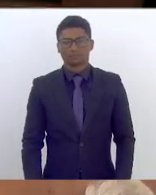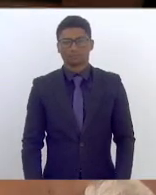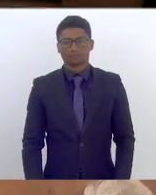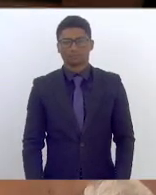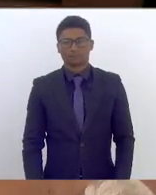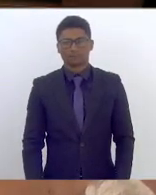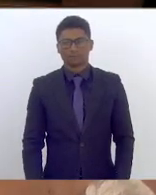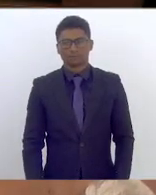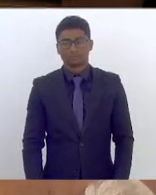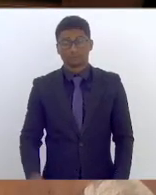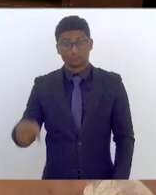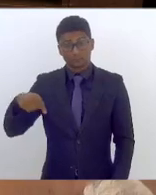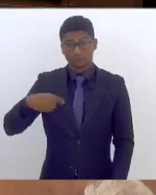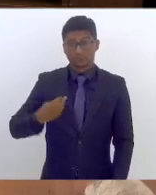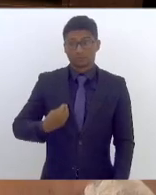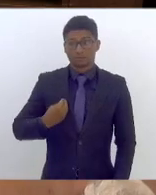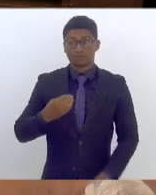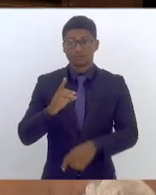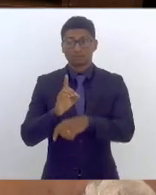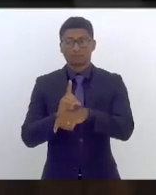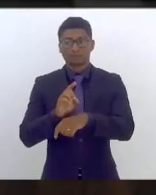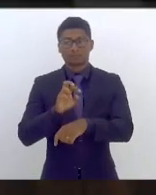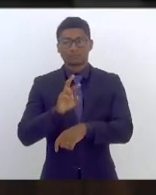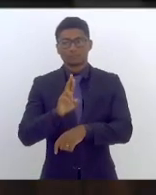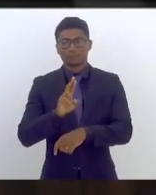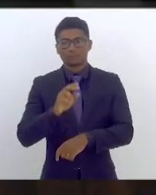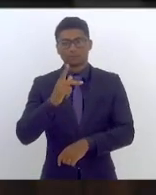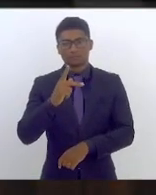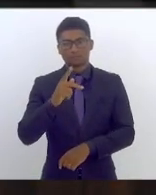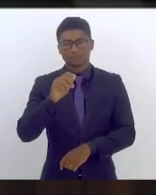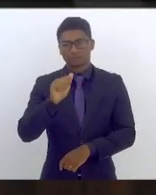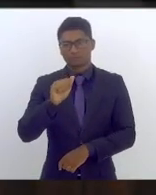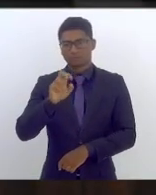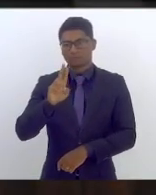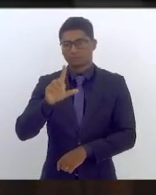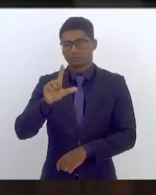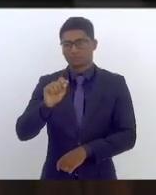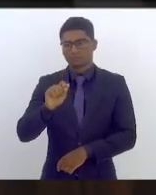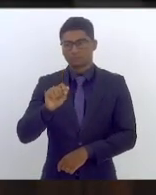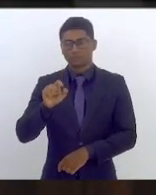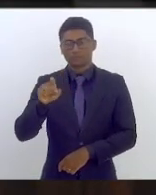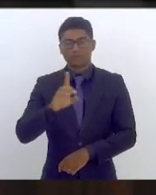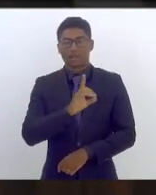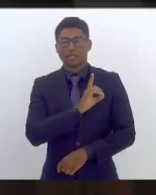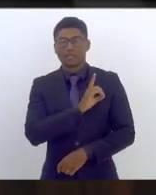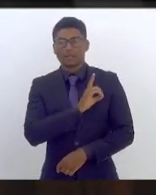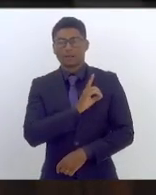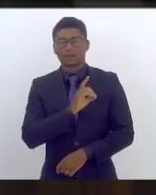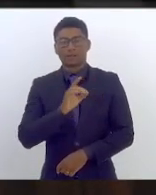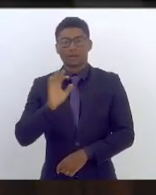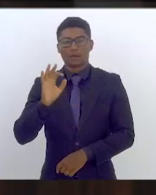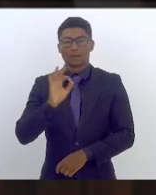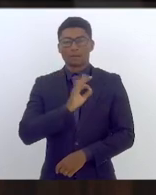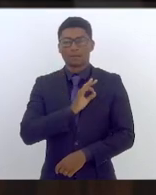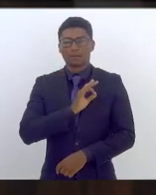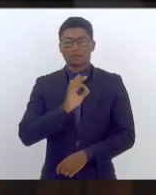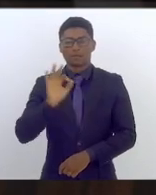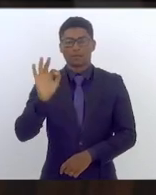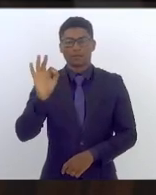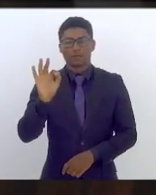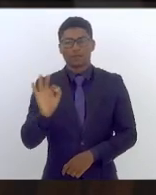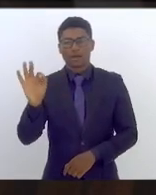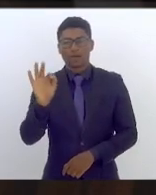está conosco também a doutora Paula Mari Nossa delegada da Polícia Federal seja bem-vinda